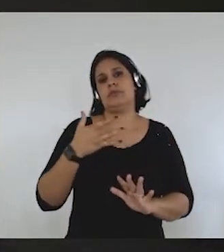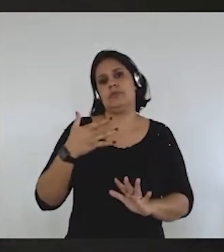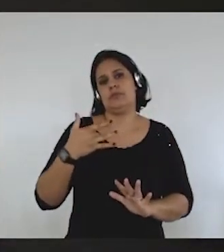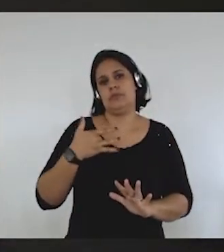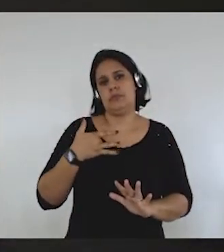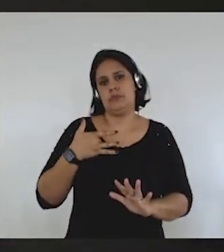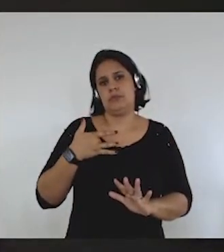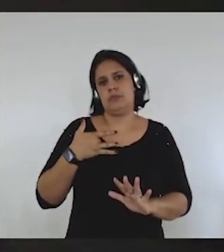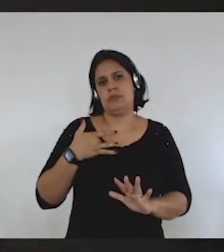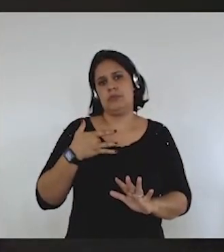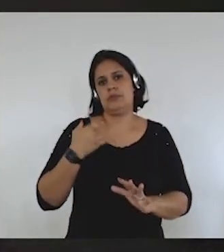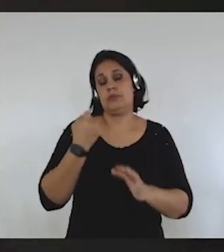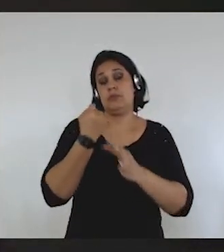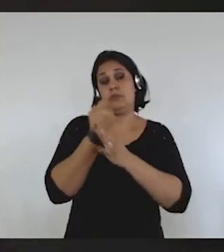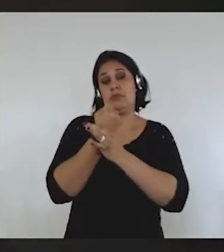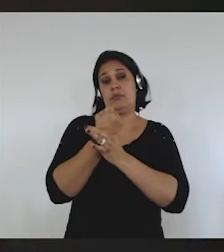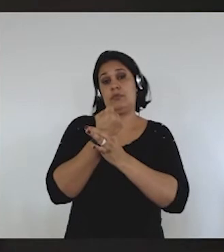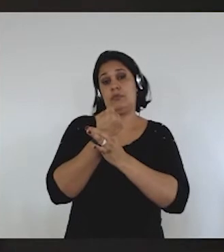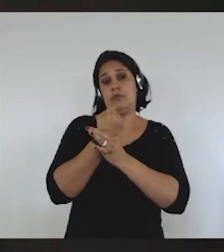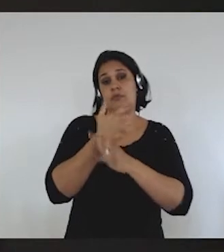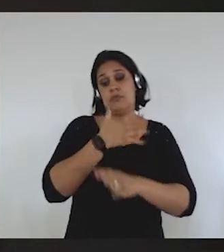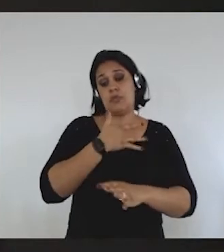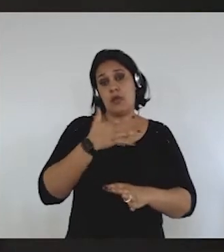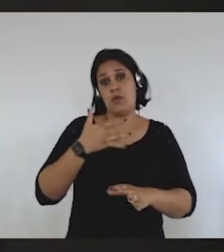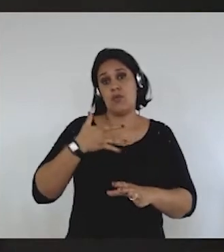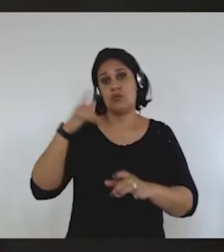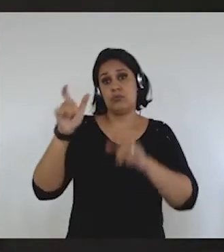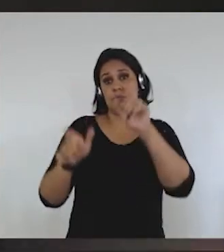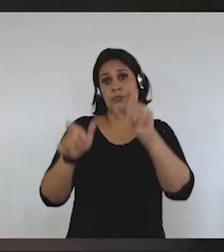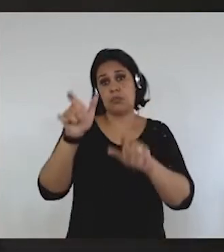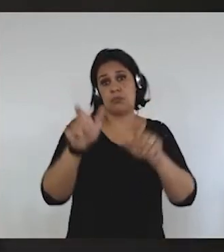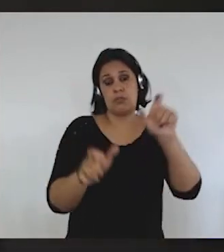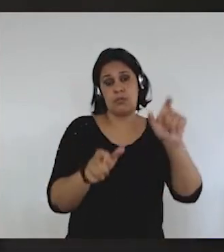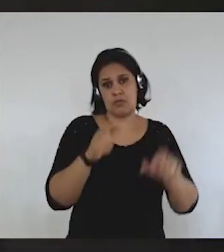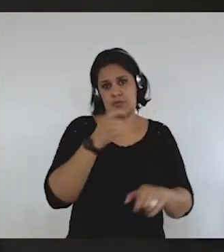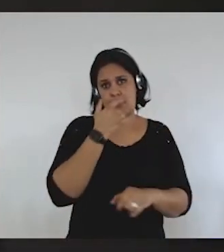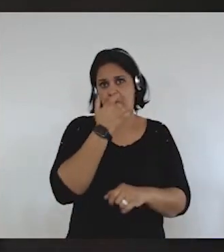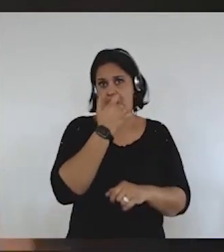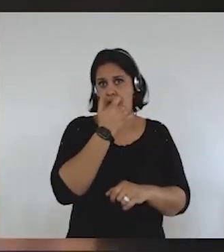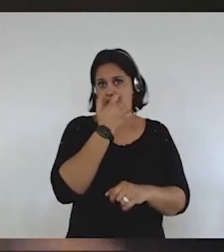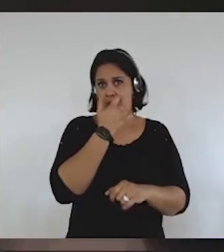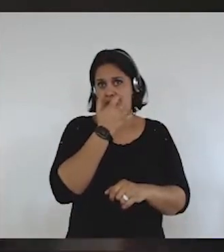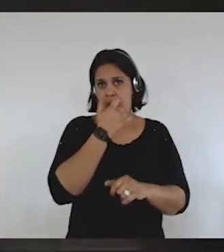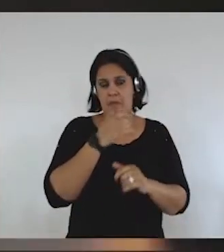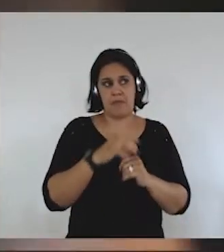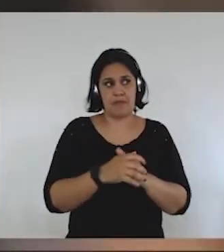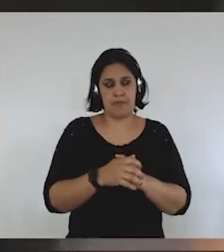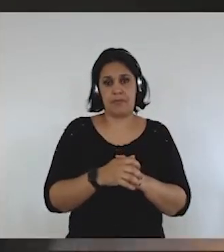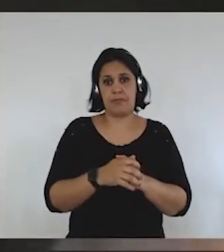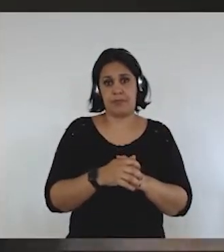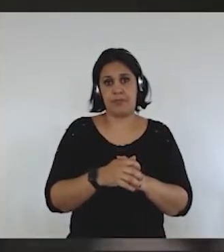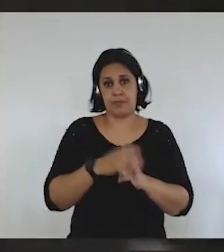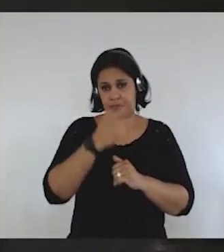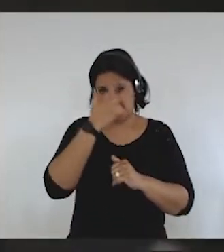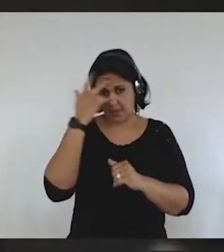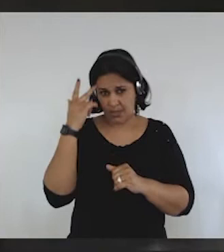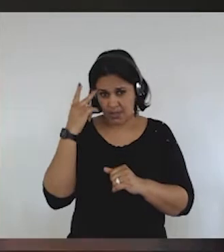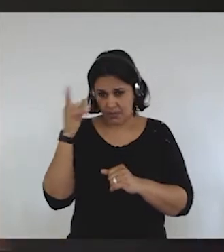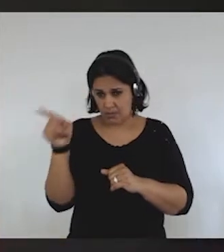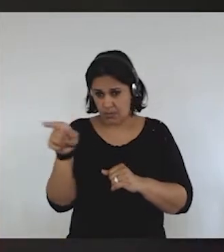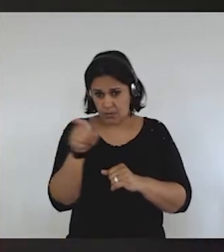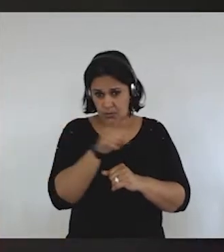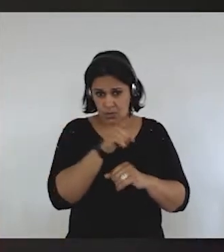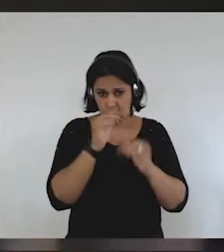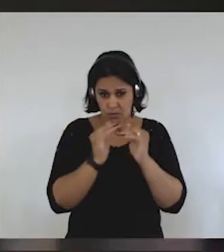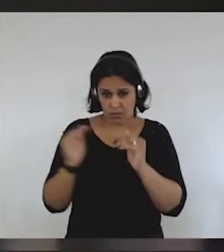de resguardo da saúde dos indivíduos. Então, é um pouco a lógica, não é que os indivíduos estejam acima do